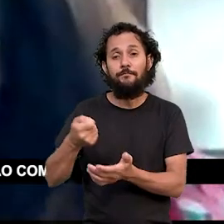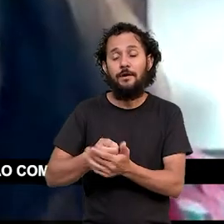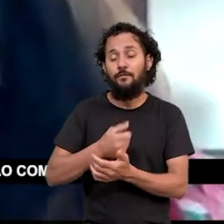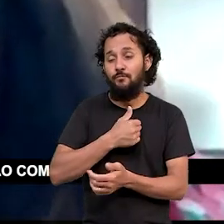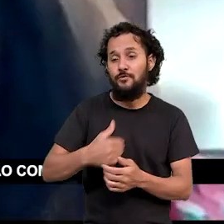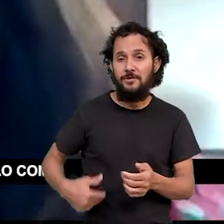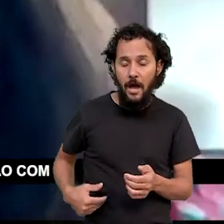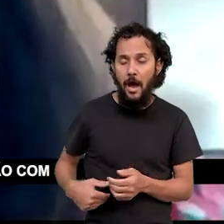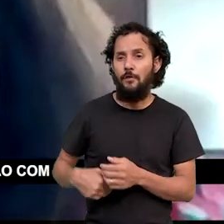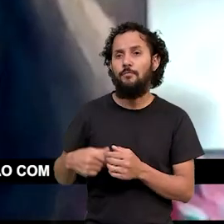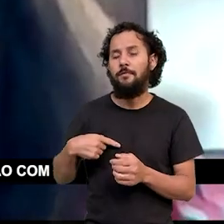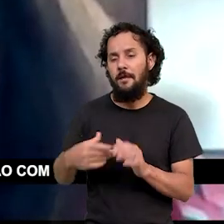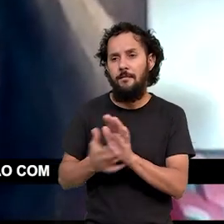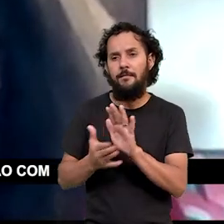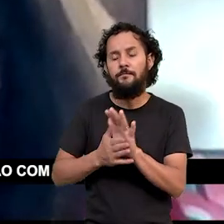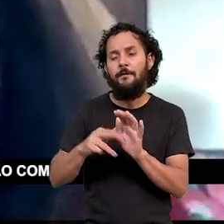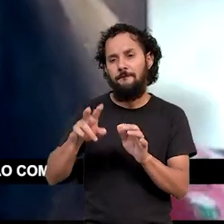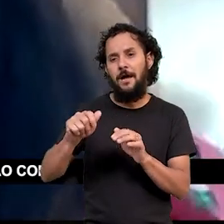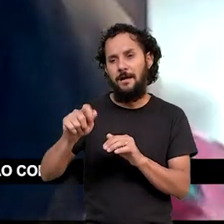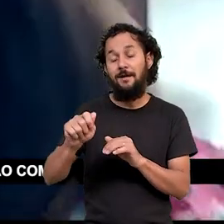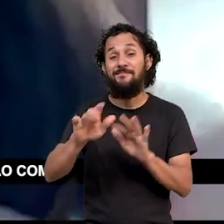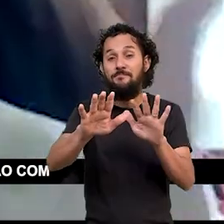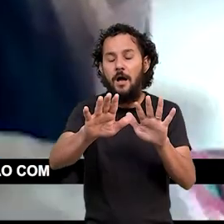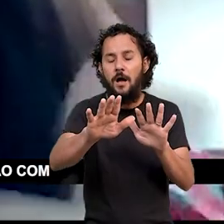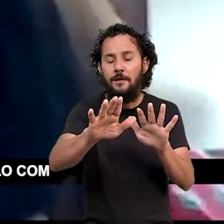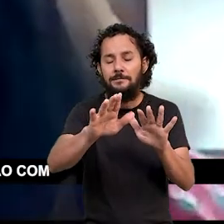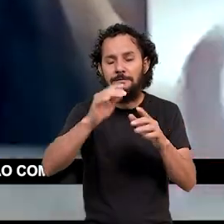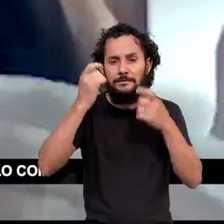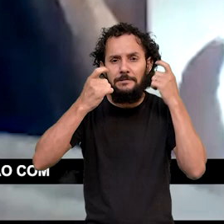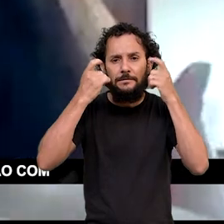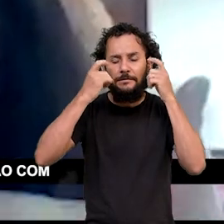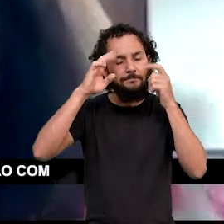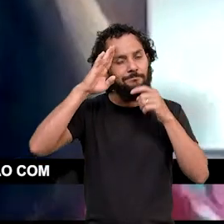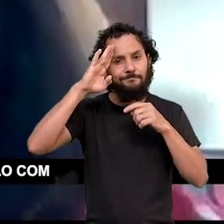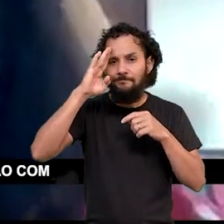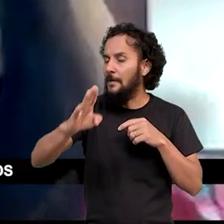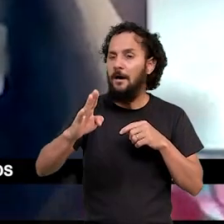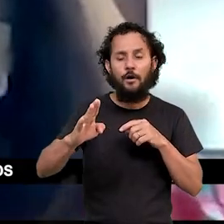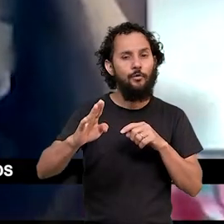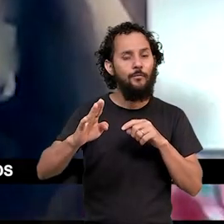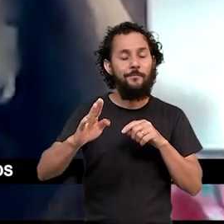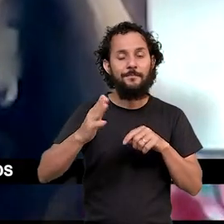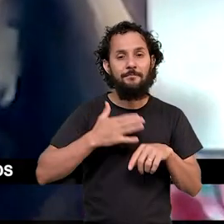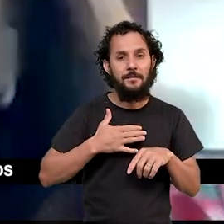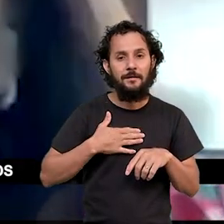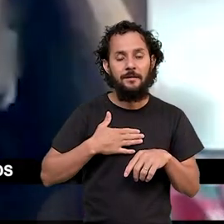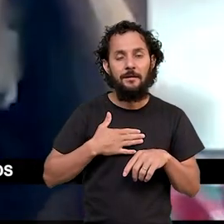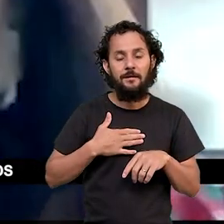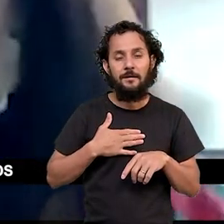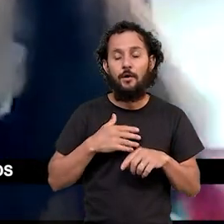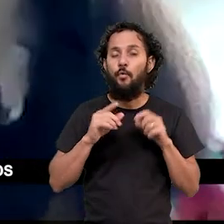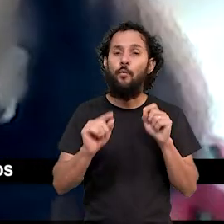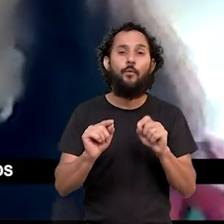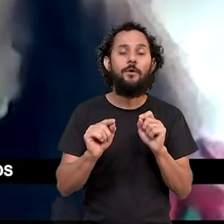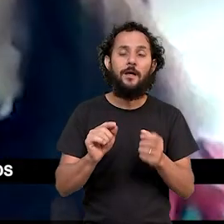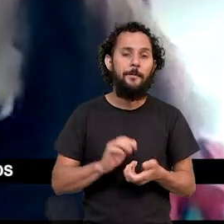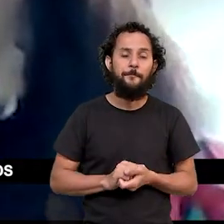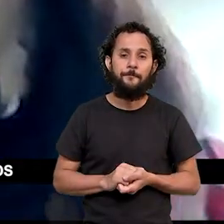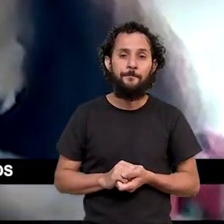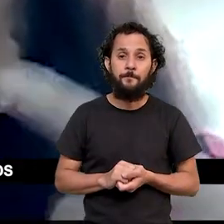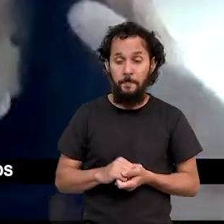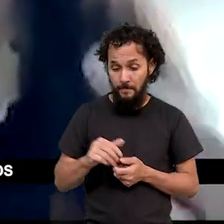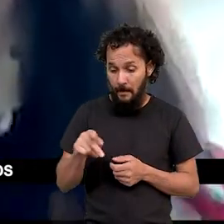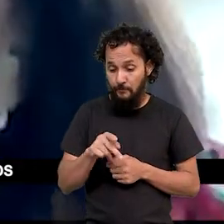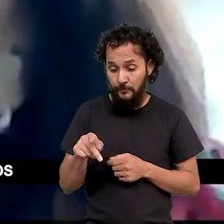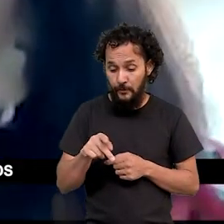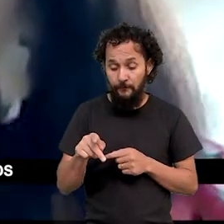dever do Estado em ofertar. Mas a minha grande preocupação com isso, Marileide, é que